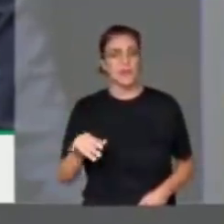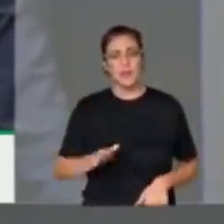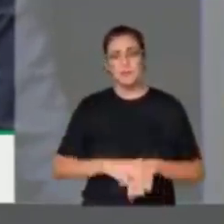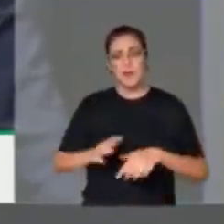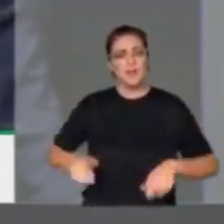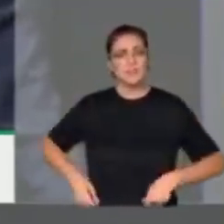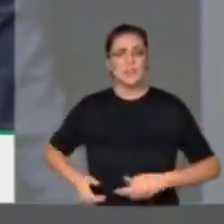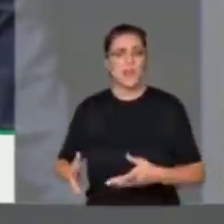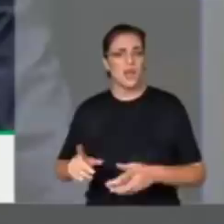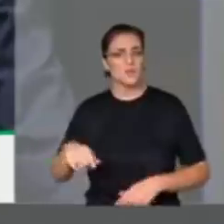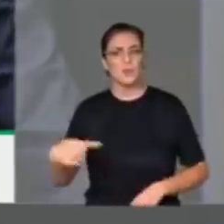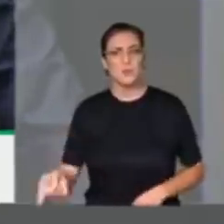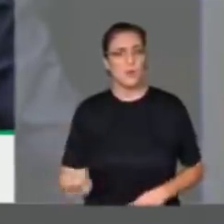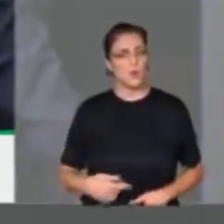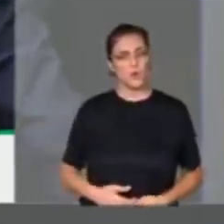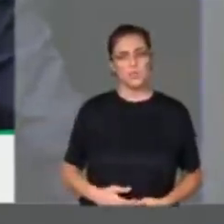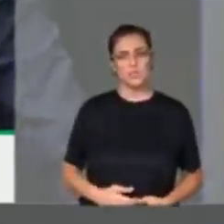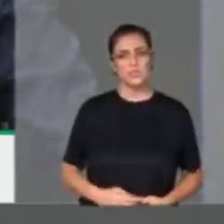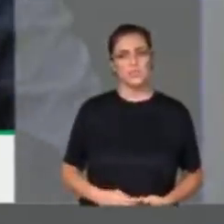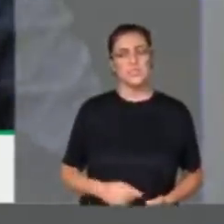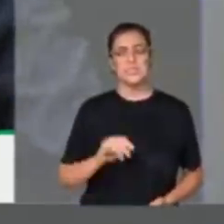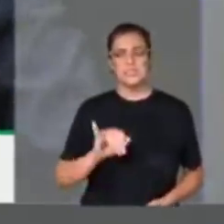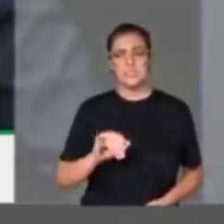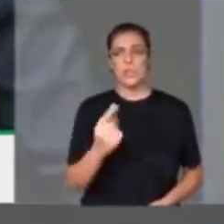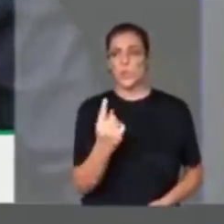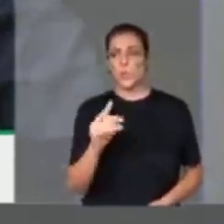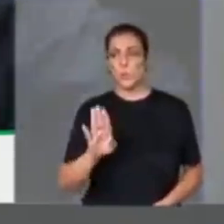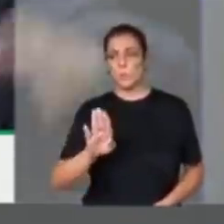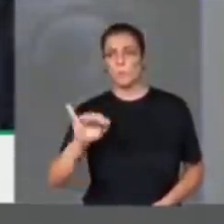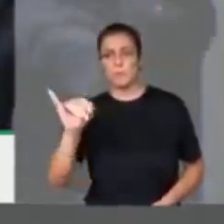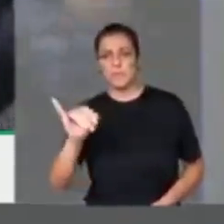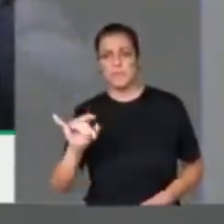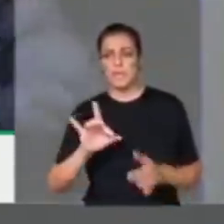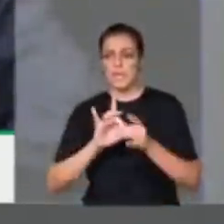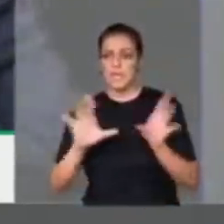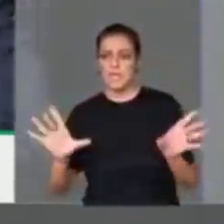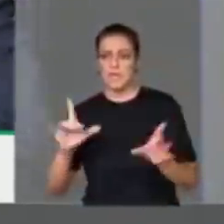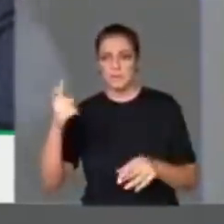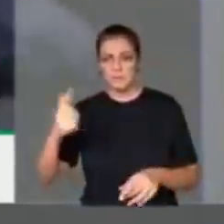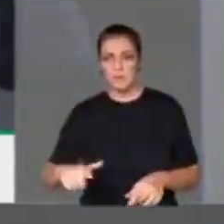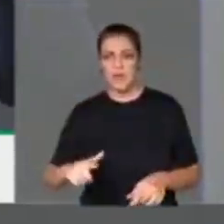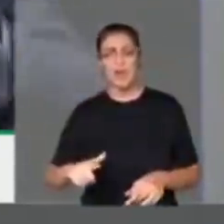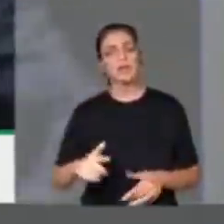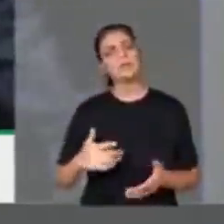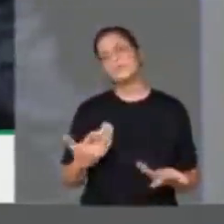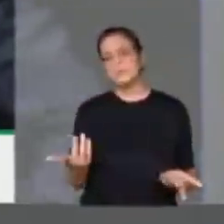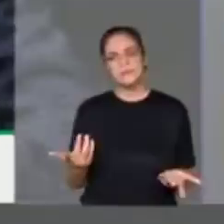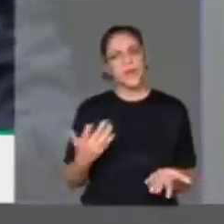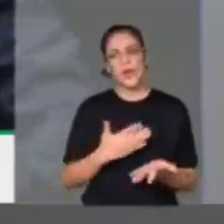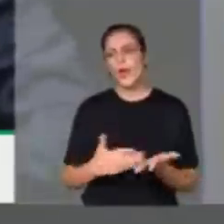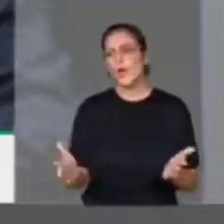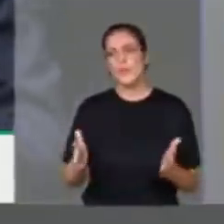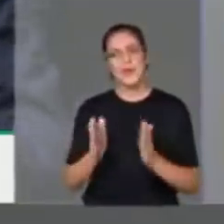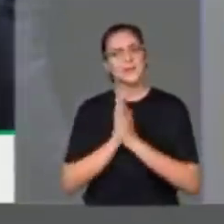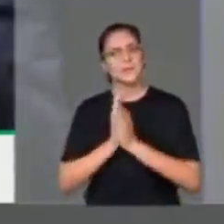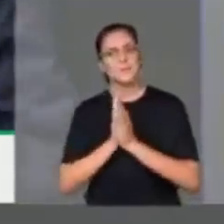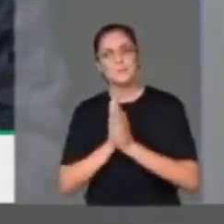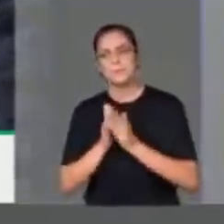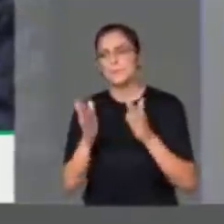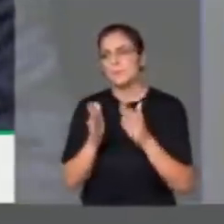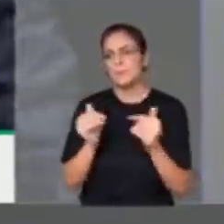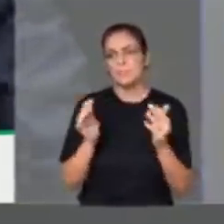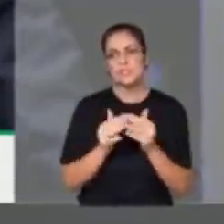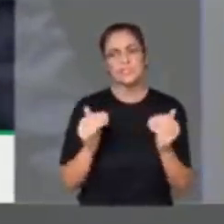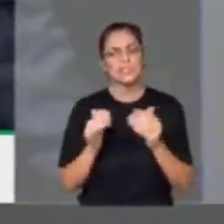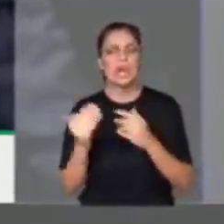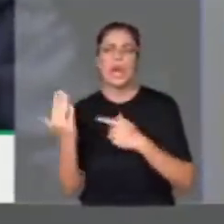gasto público posteriormente. Se você coloca R$1 bilhão aqui em cima dessa tribuna, as corporações começam já a chorar, espernear, pegar fogo para